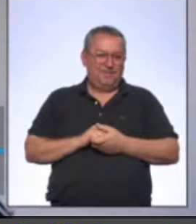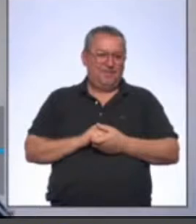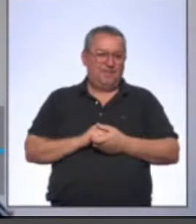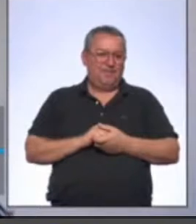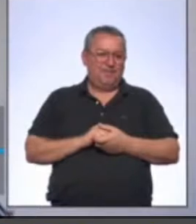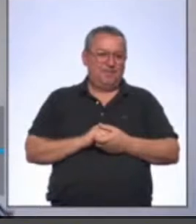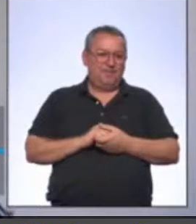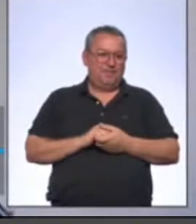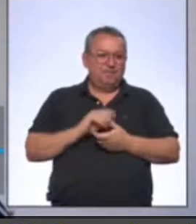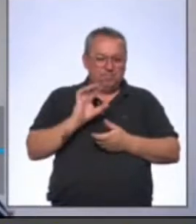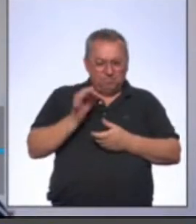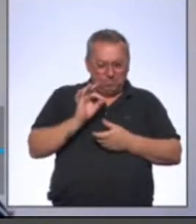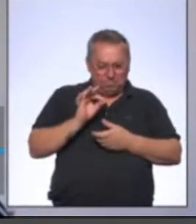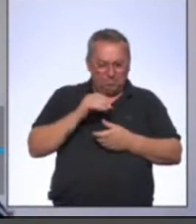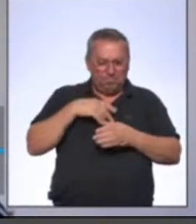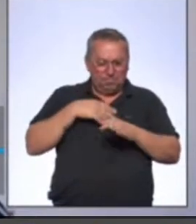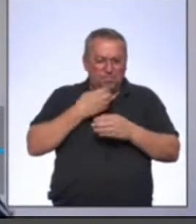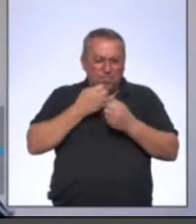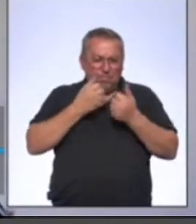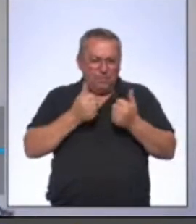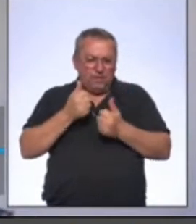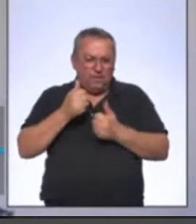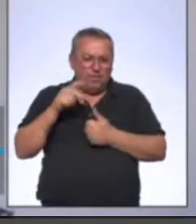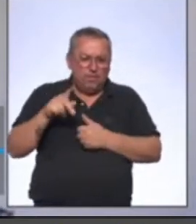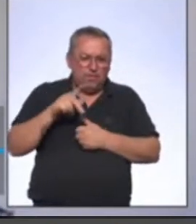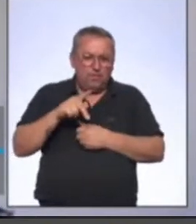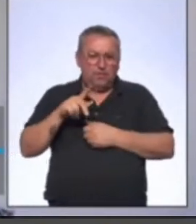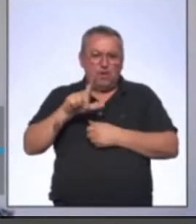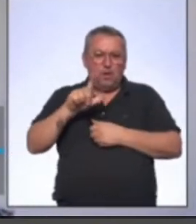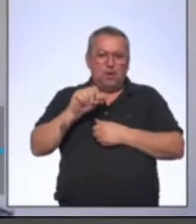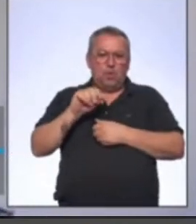bem? Será que estamos indo bem, Lourdes?